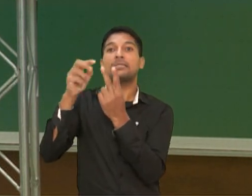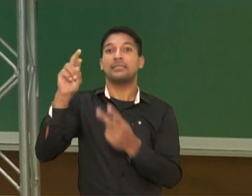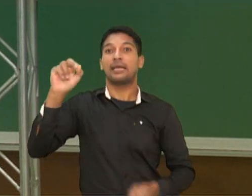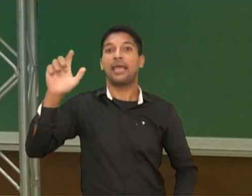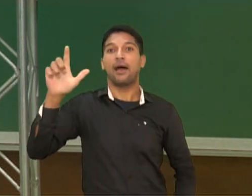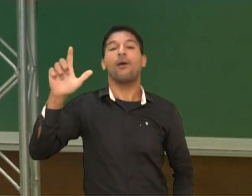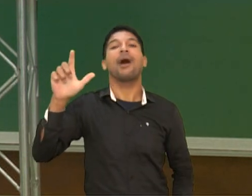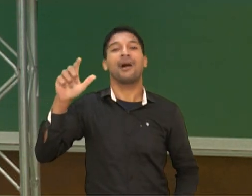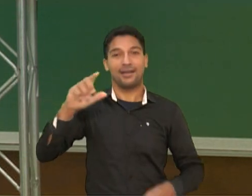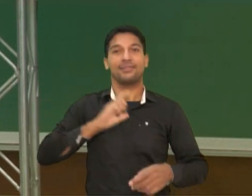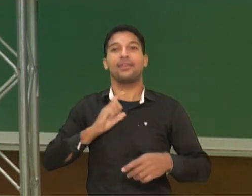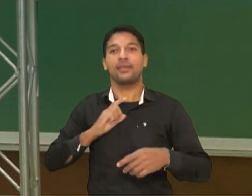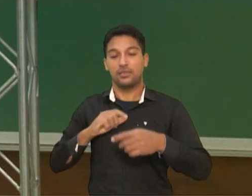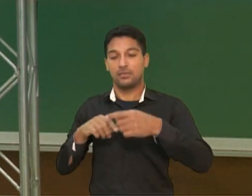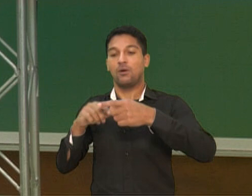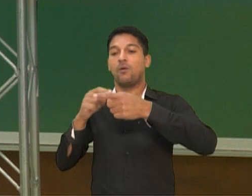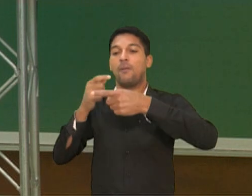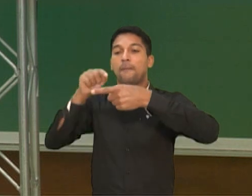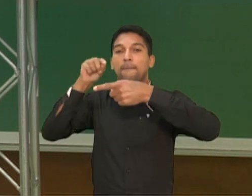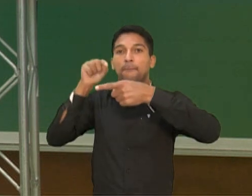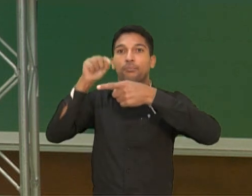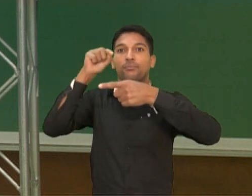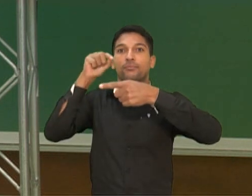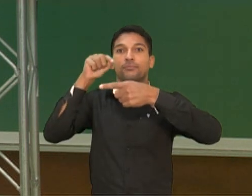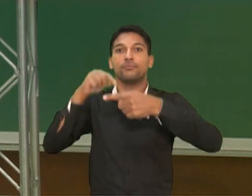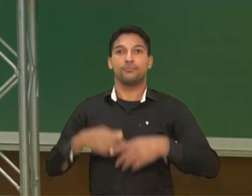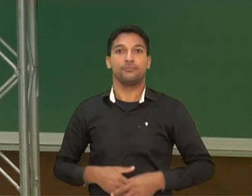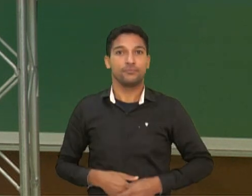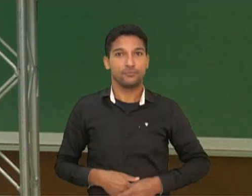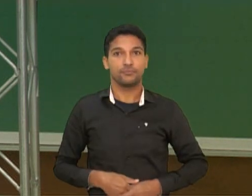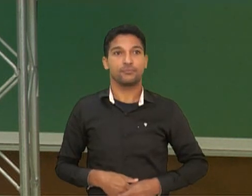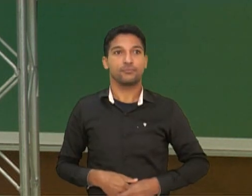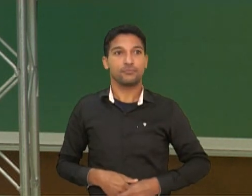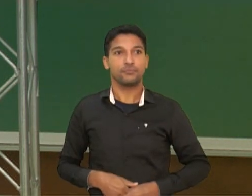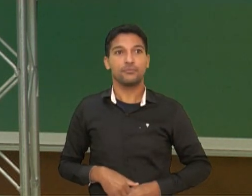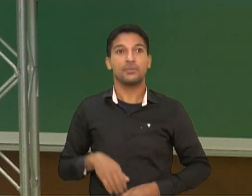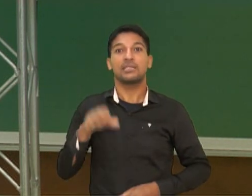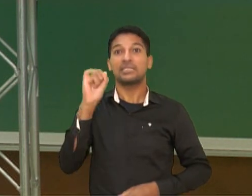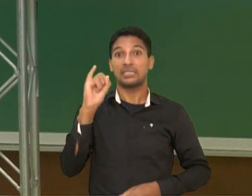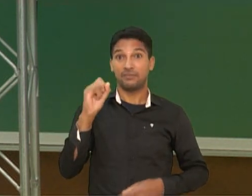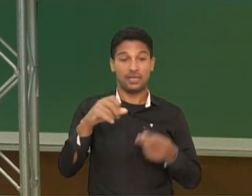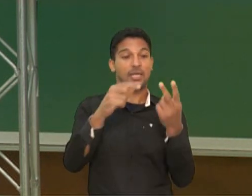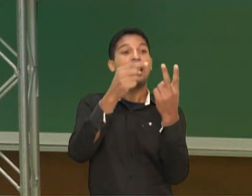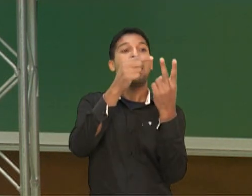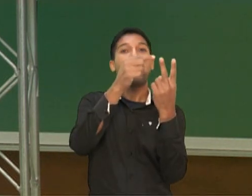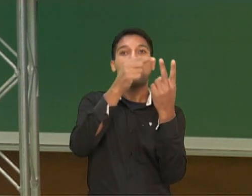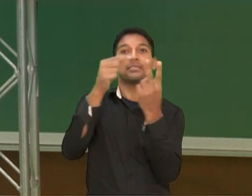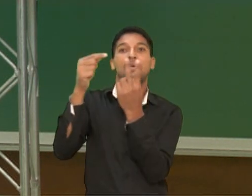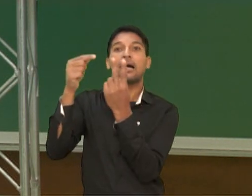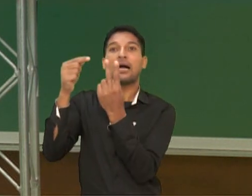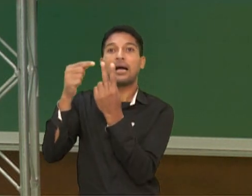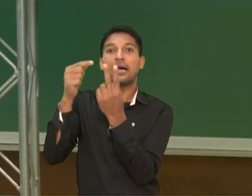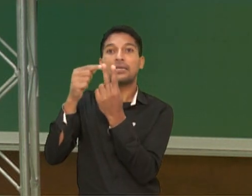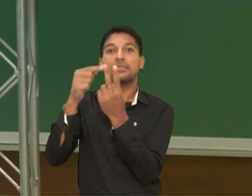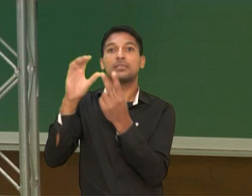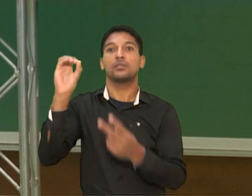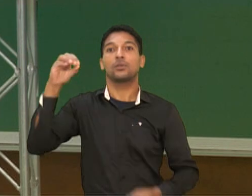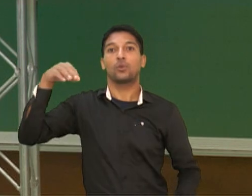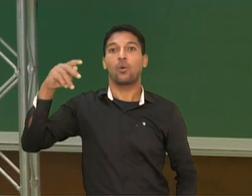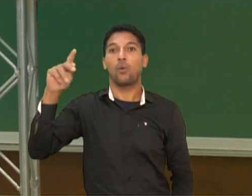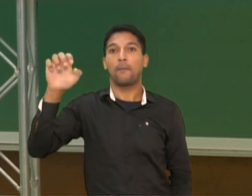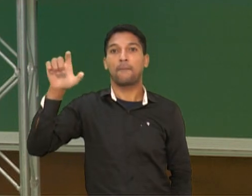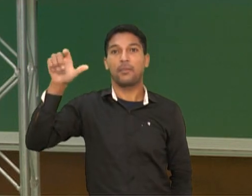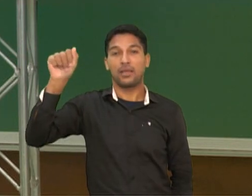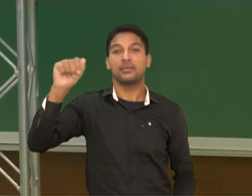real, intercepta em um único ponto. E se tiver duas raízes complexas, não intercepta o eixo x,